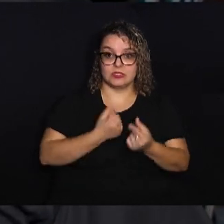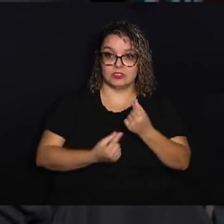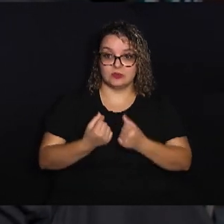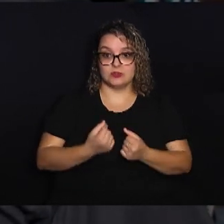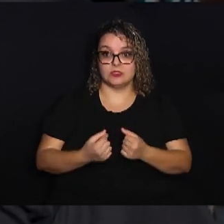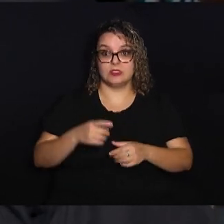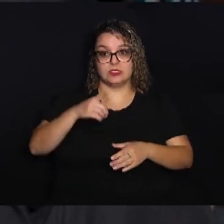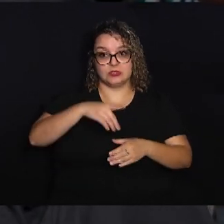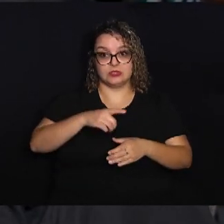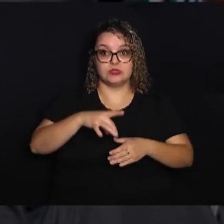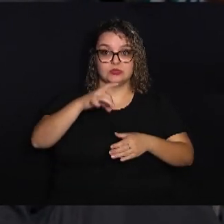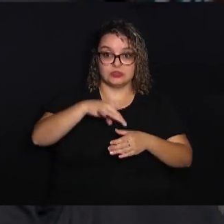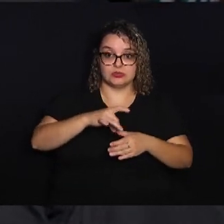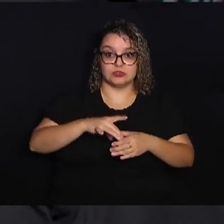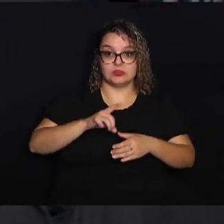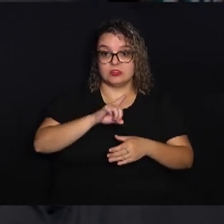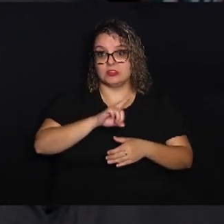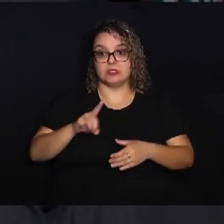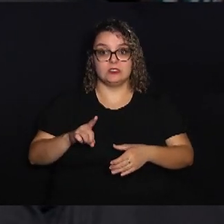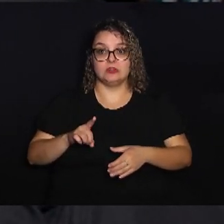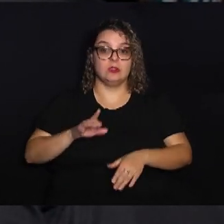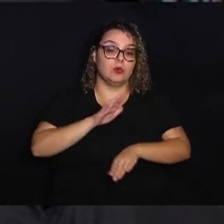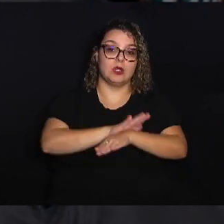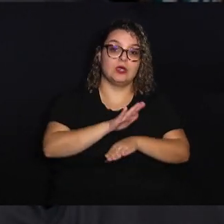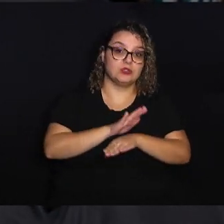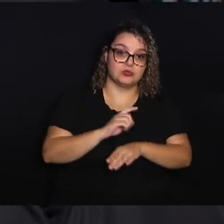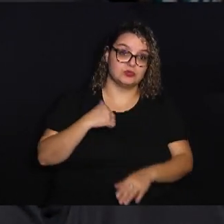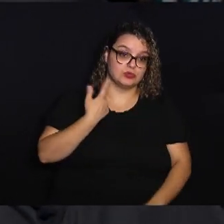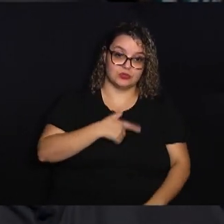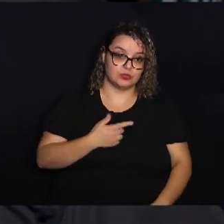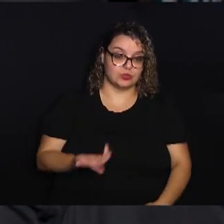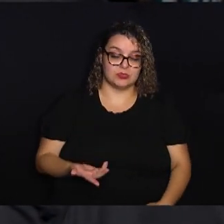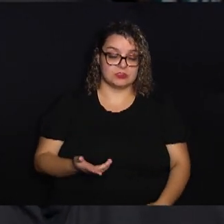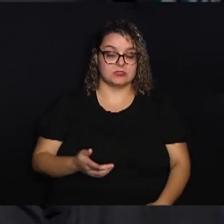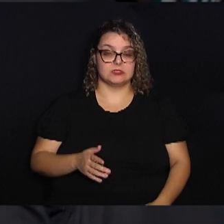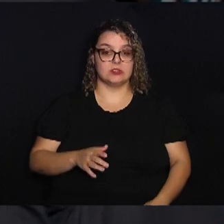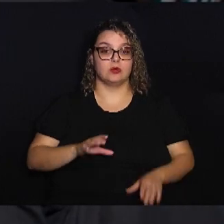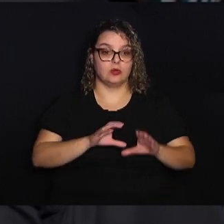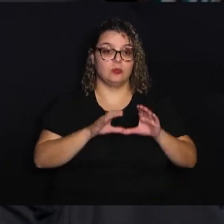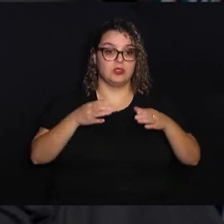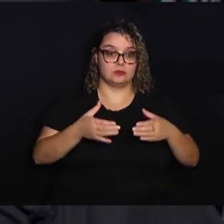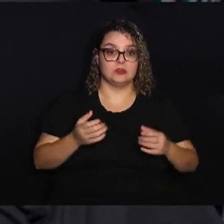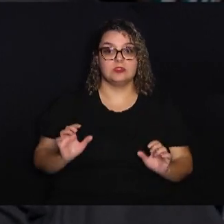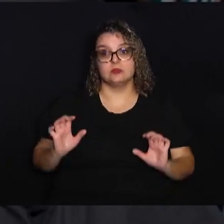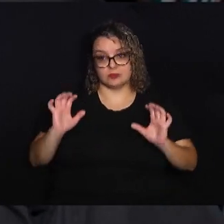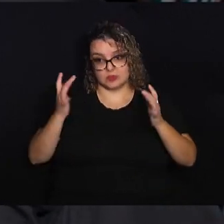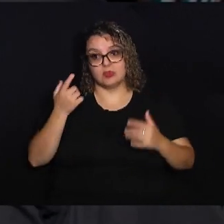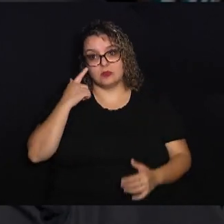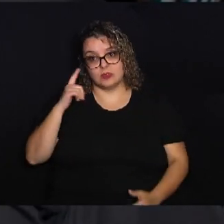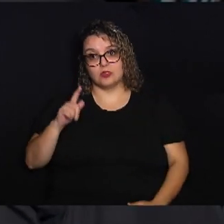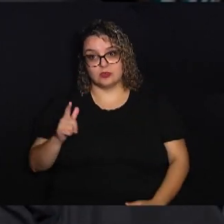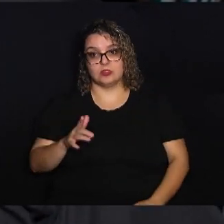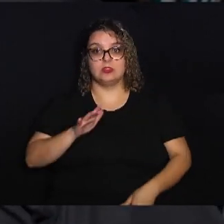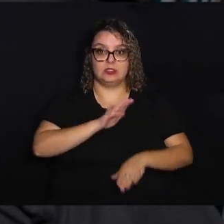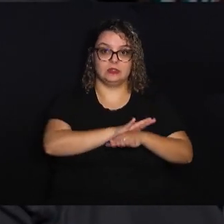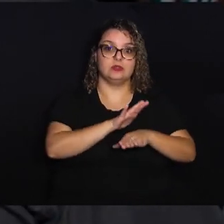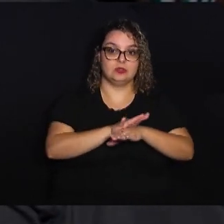para 2025 e também a lei do puxadinho social. A LDO tem como principal